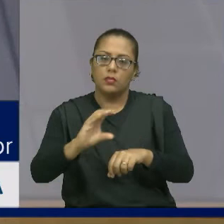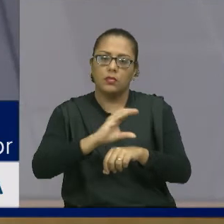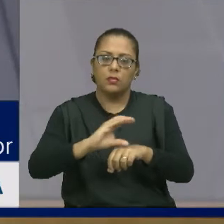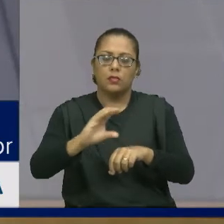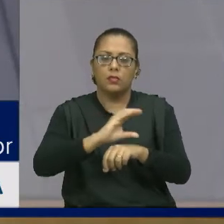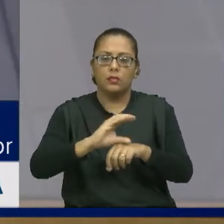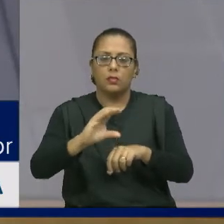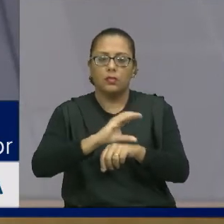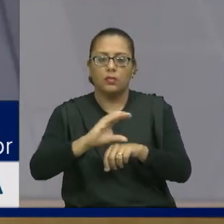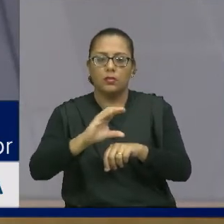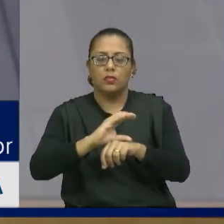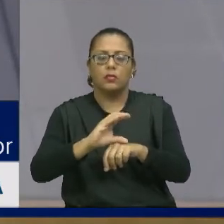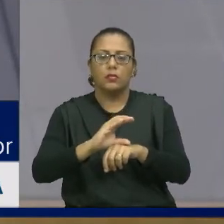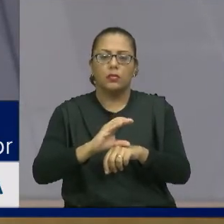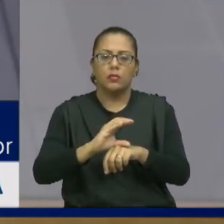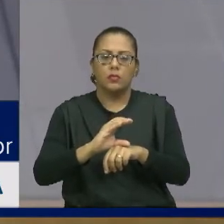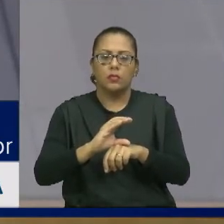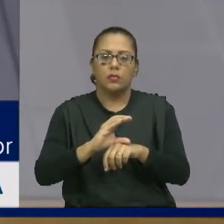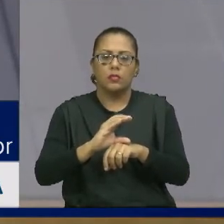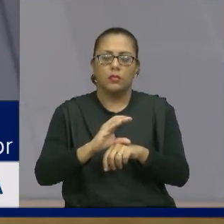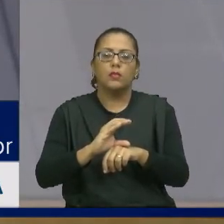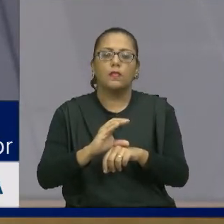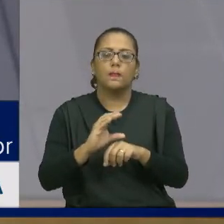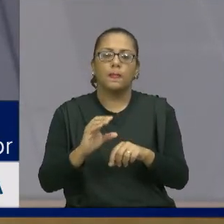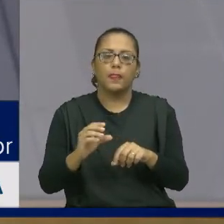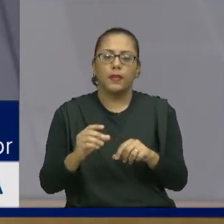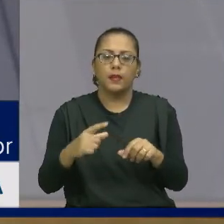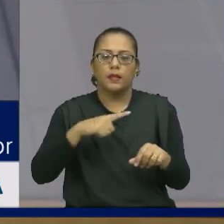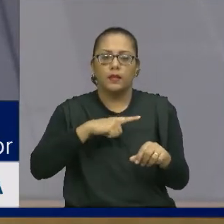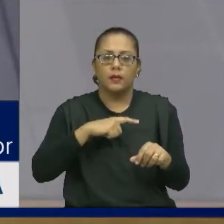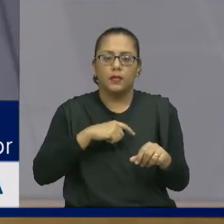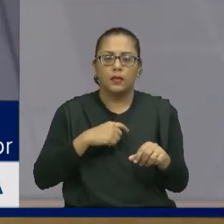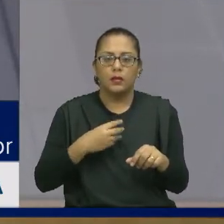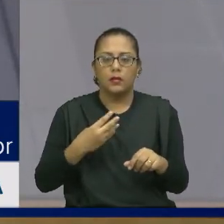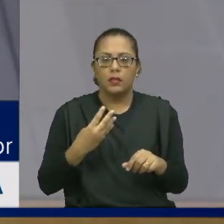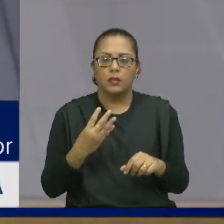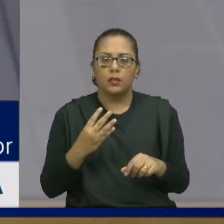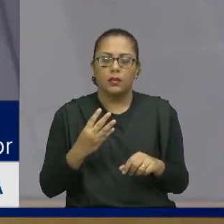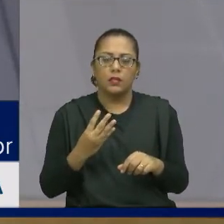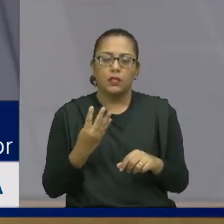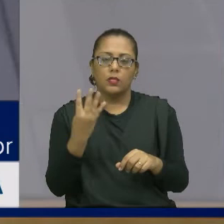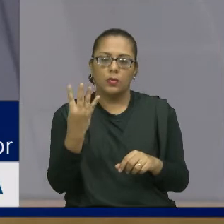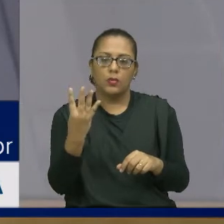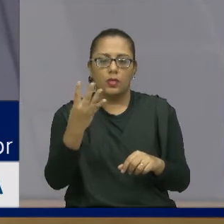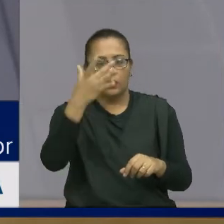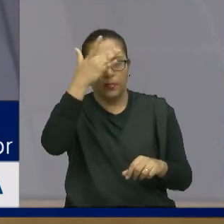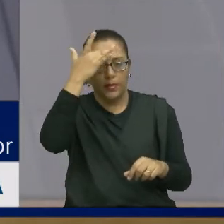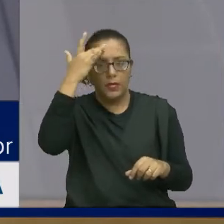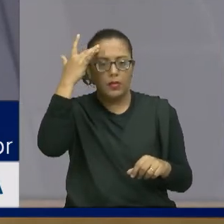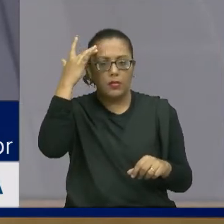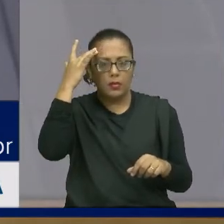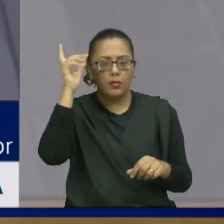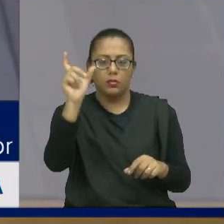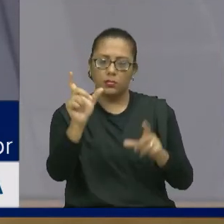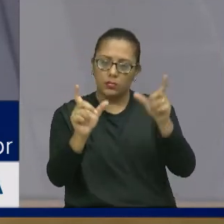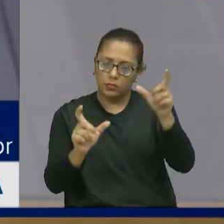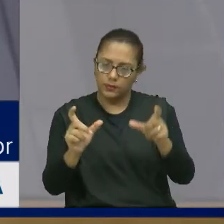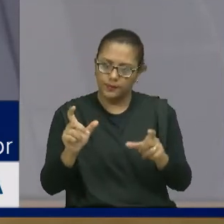recursais serão compostos por quatro conselheiros efetivos e